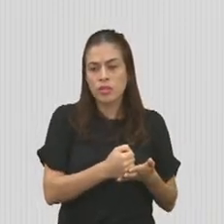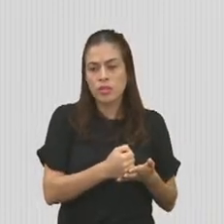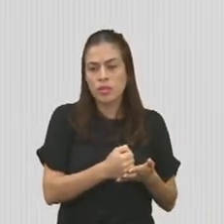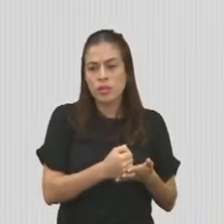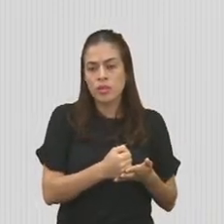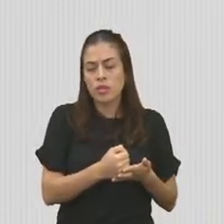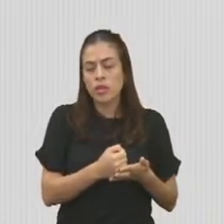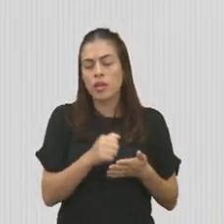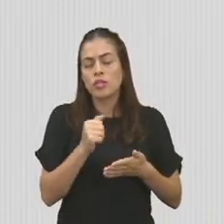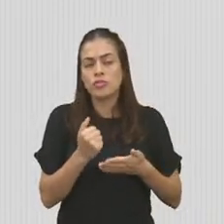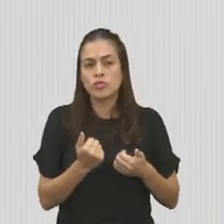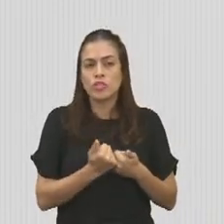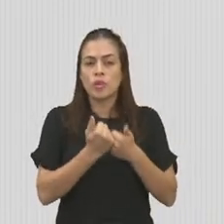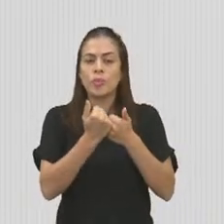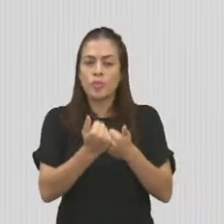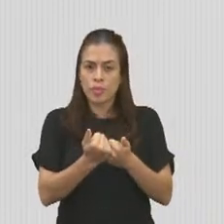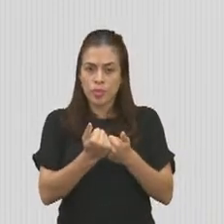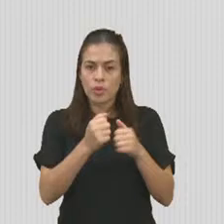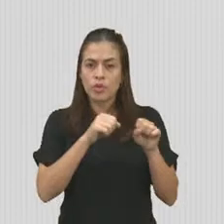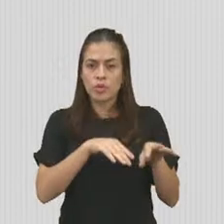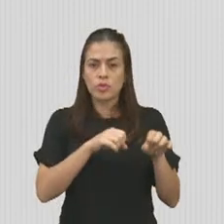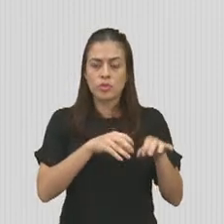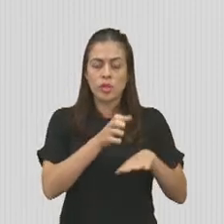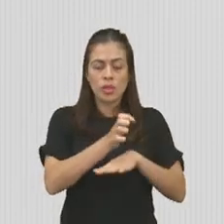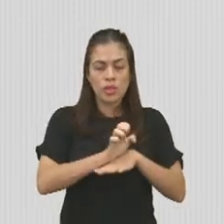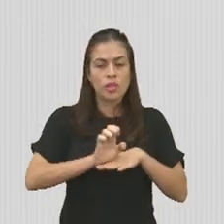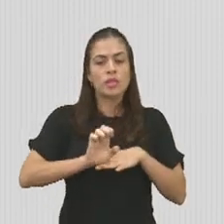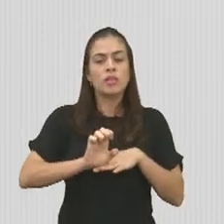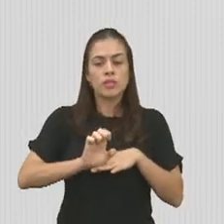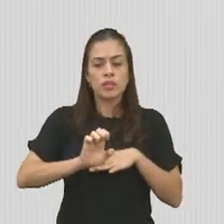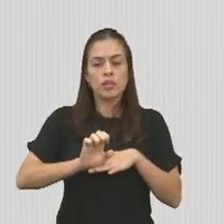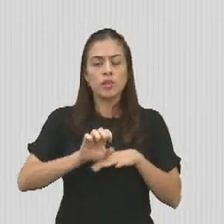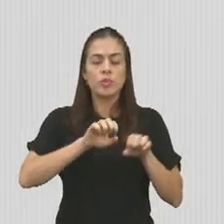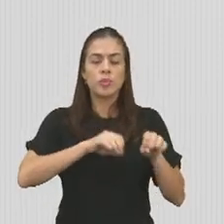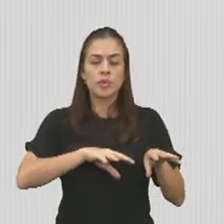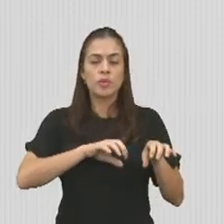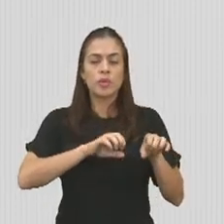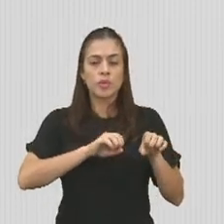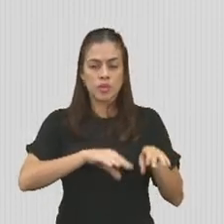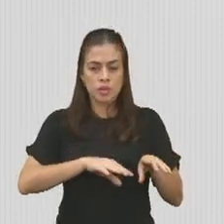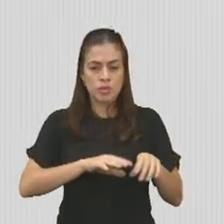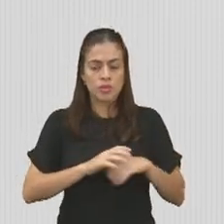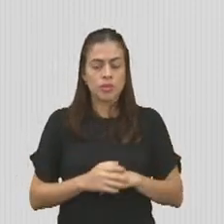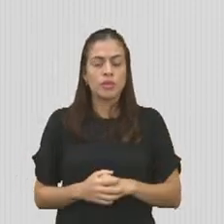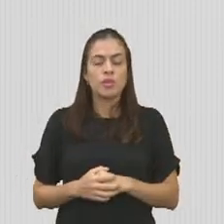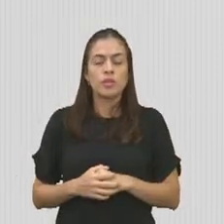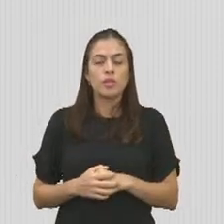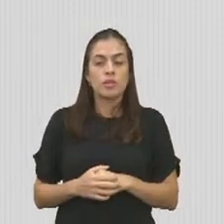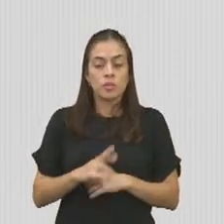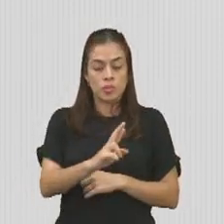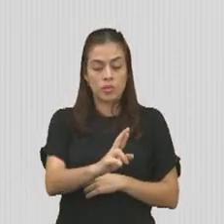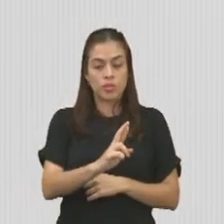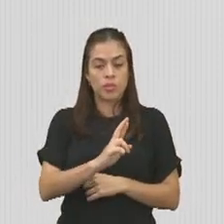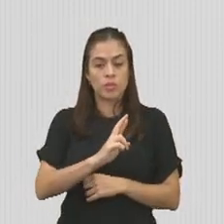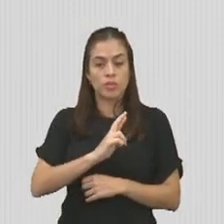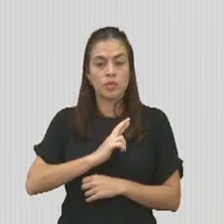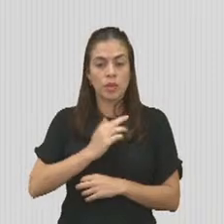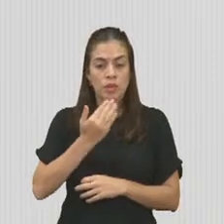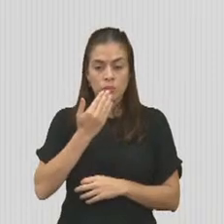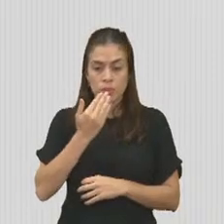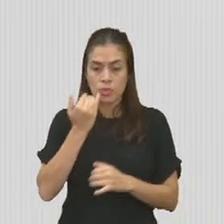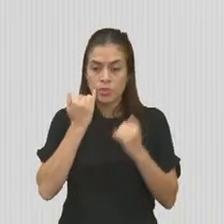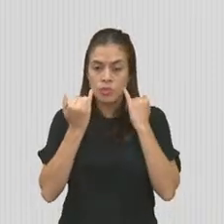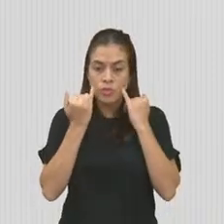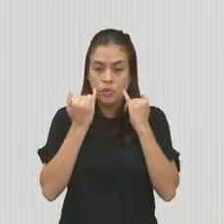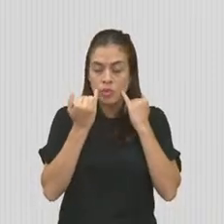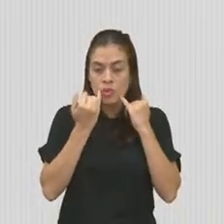sobre a contratação de estagiários para a educação especial do nosso município. A gente recebeu a resposta desse pedido de informação,